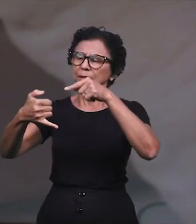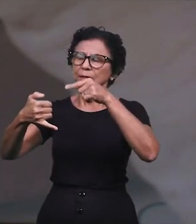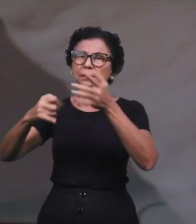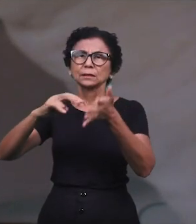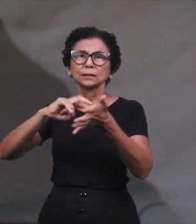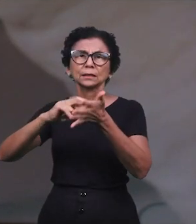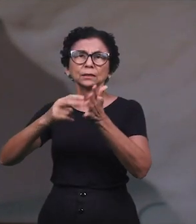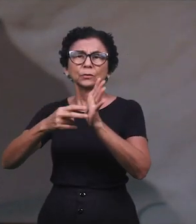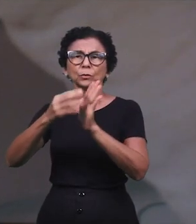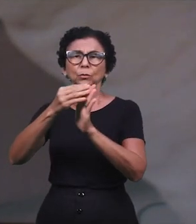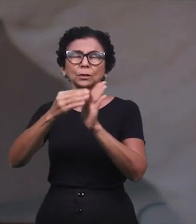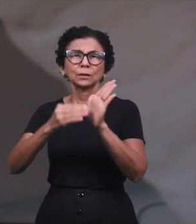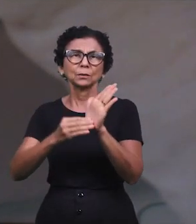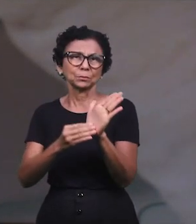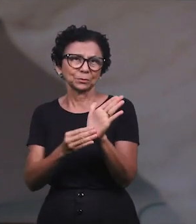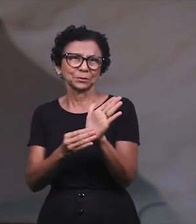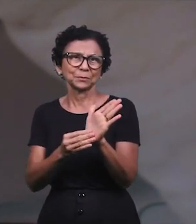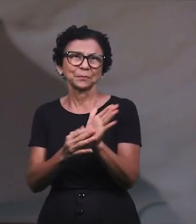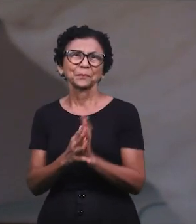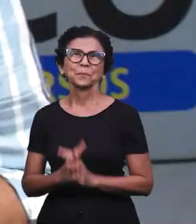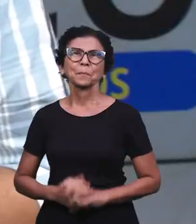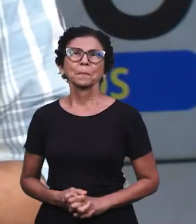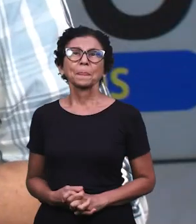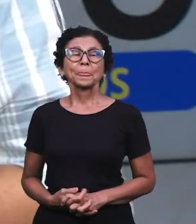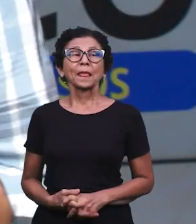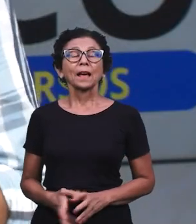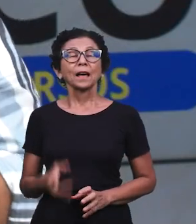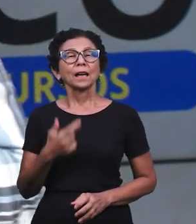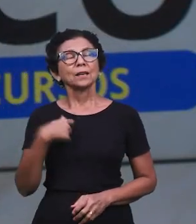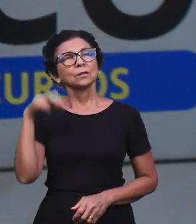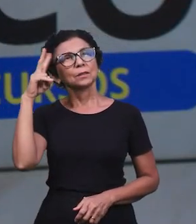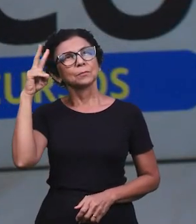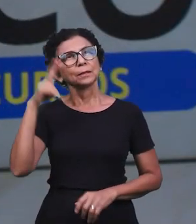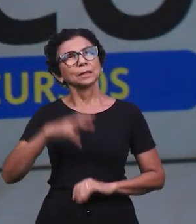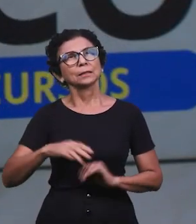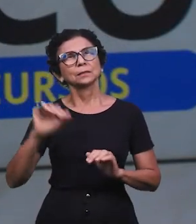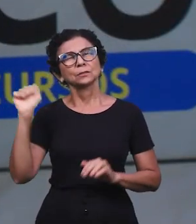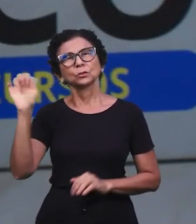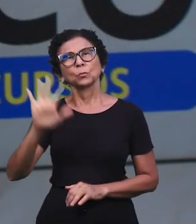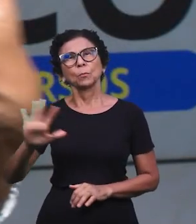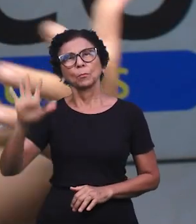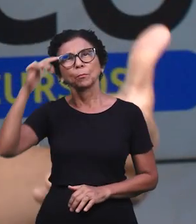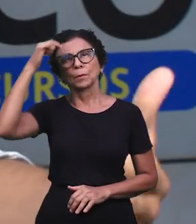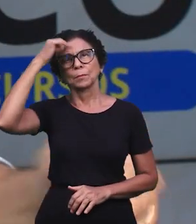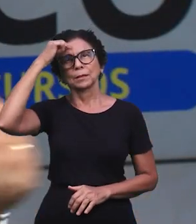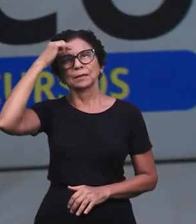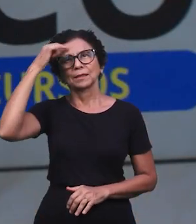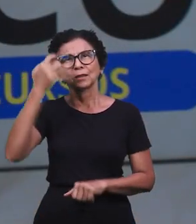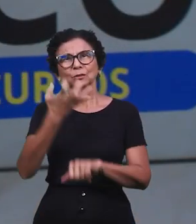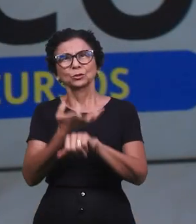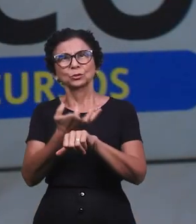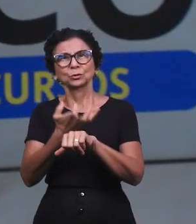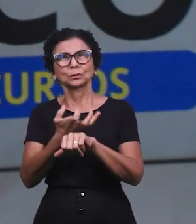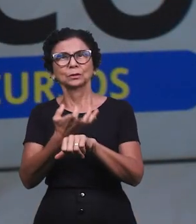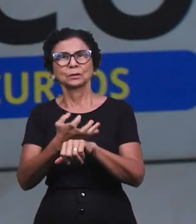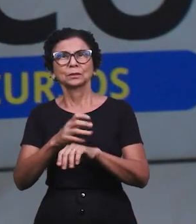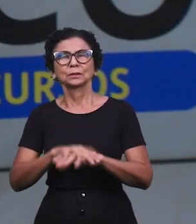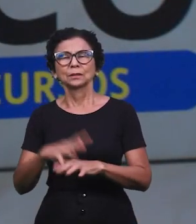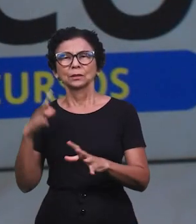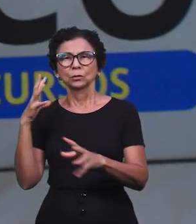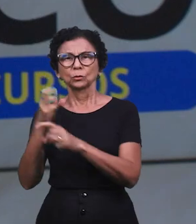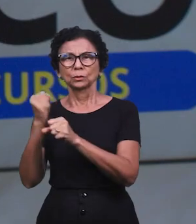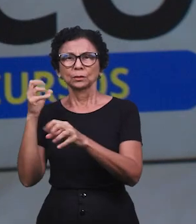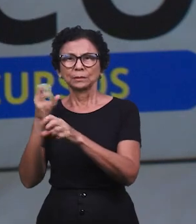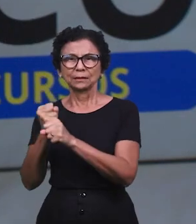Eu preparando aqui esse conteúdo para vocês, eu lembrei de um mapa mental que eu tinha de uma disciplina muito específica de contabilidade